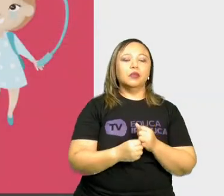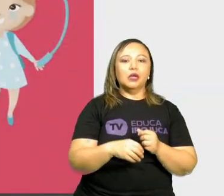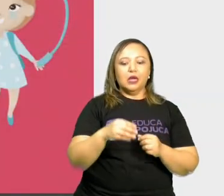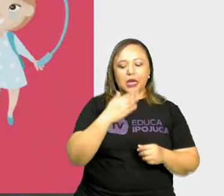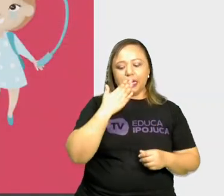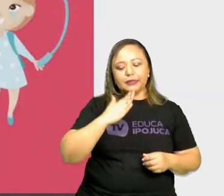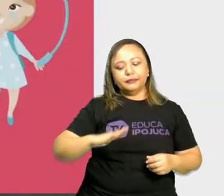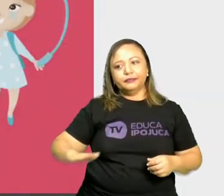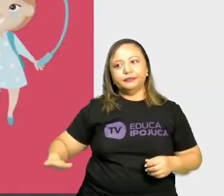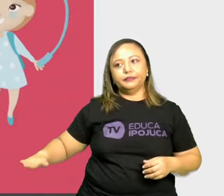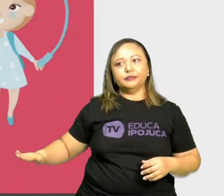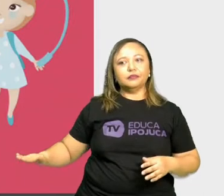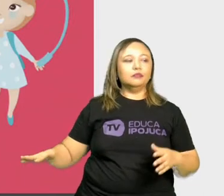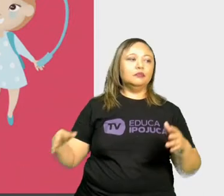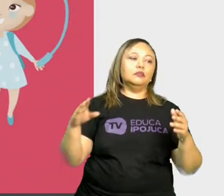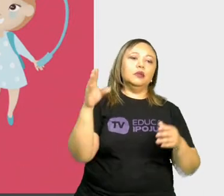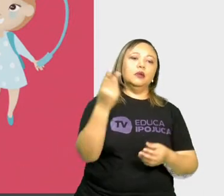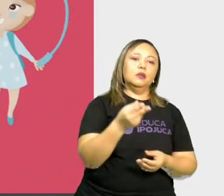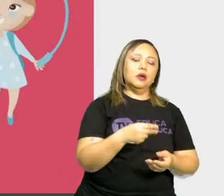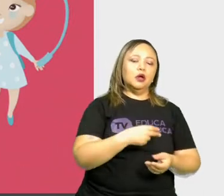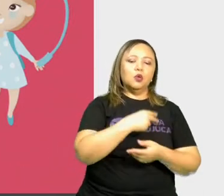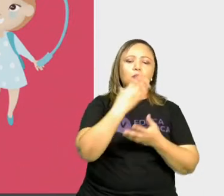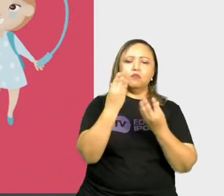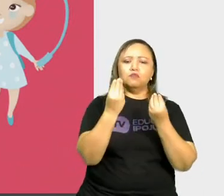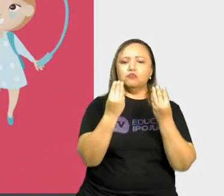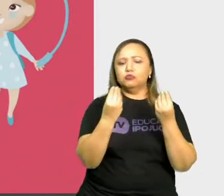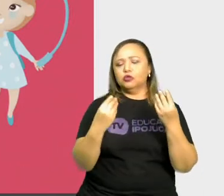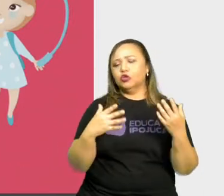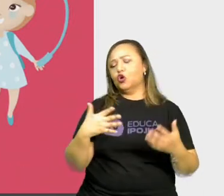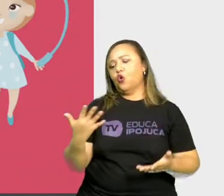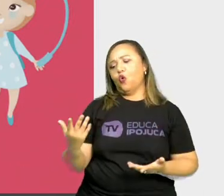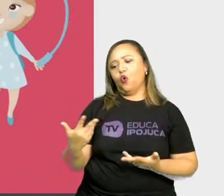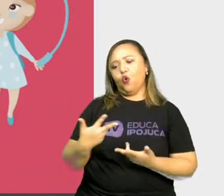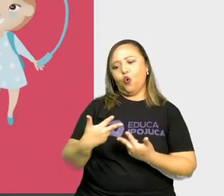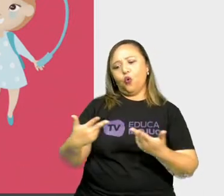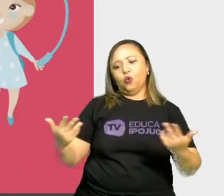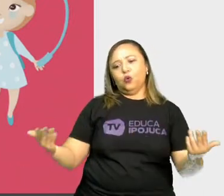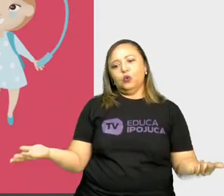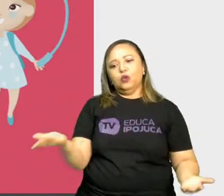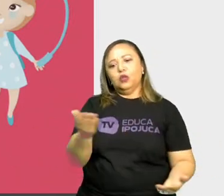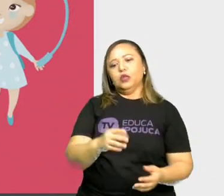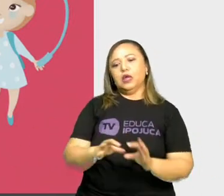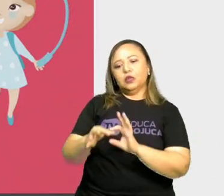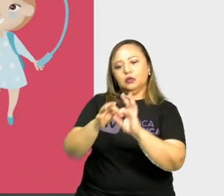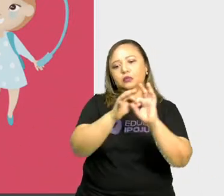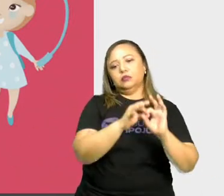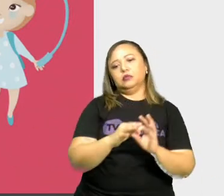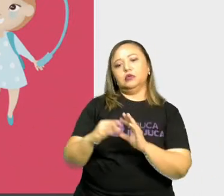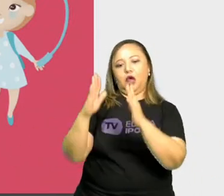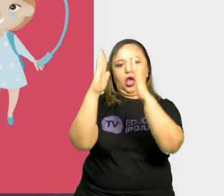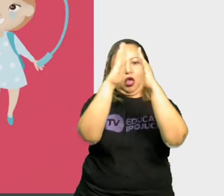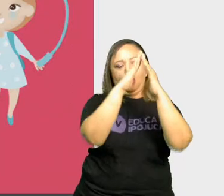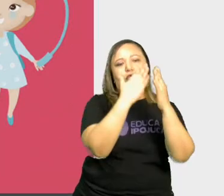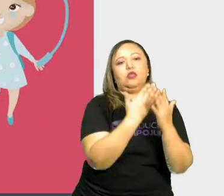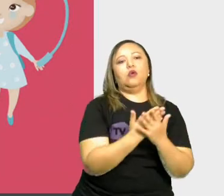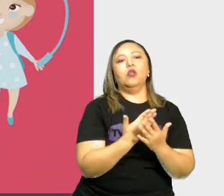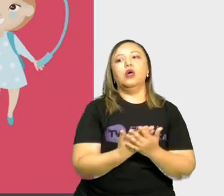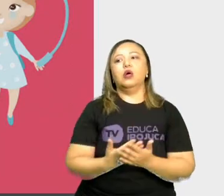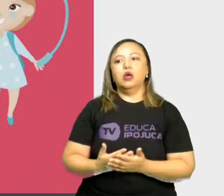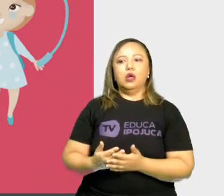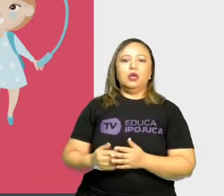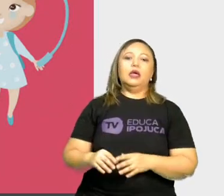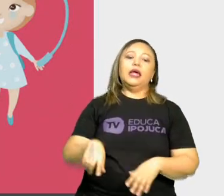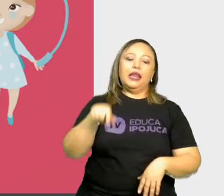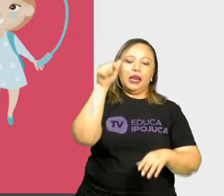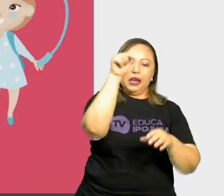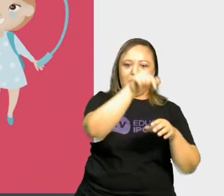somos crianças e há muitas coisas que nos unem. A escola é uma delas. É lá que passamos grande